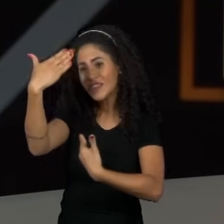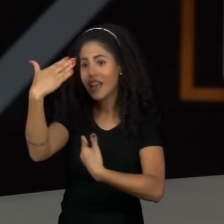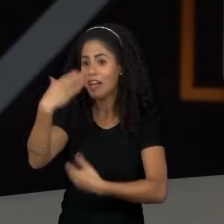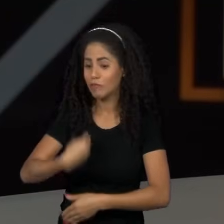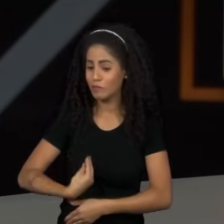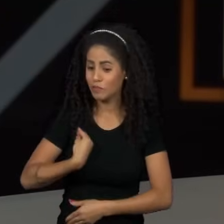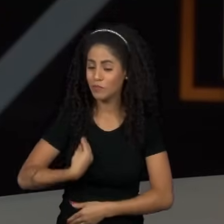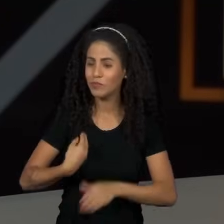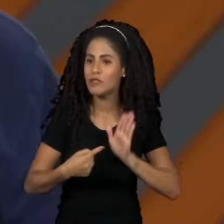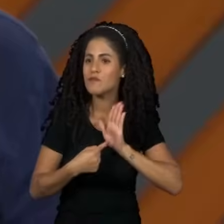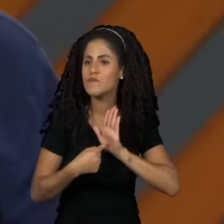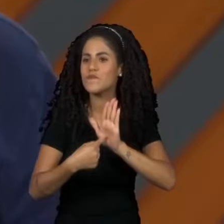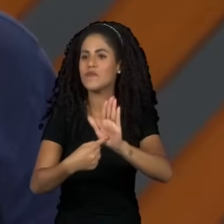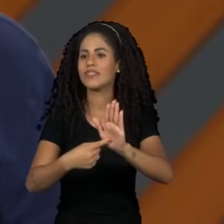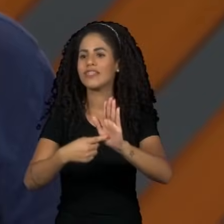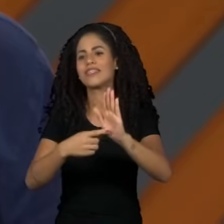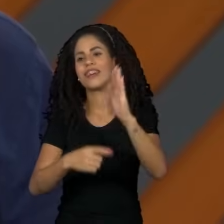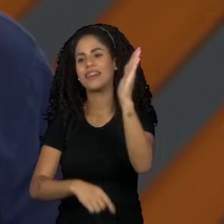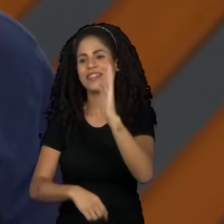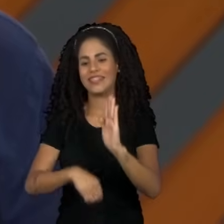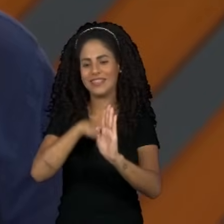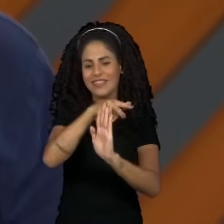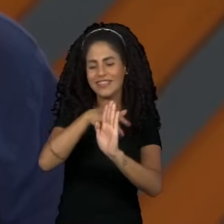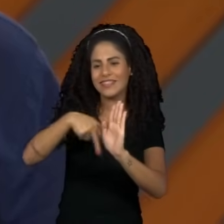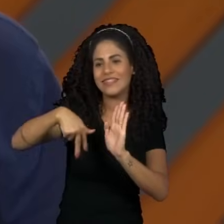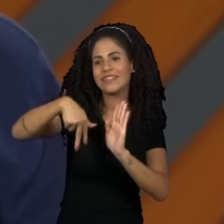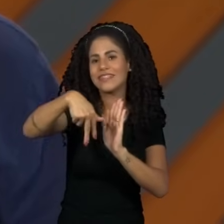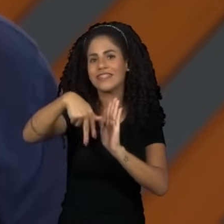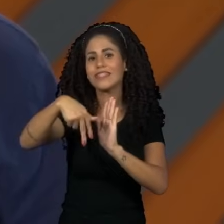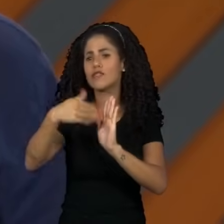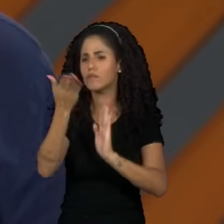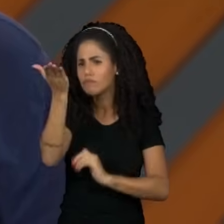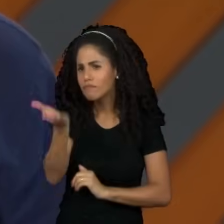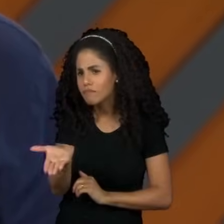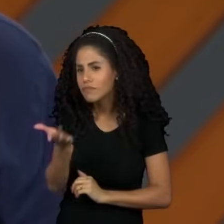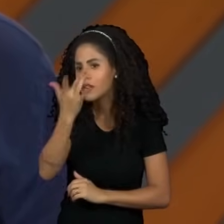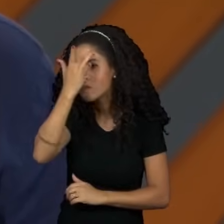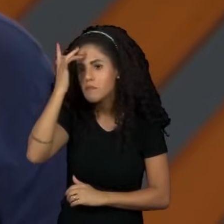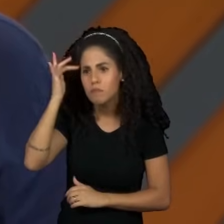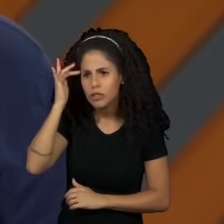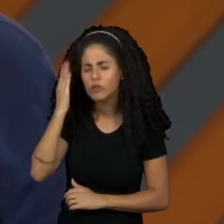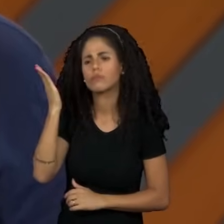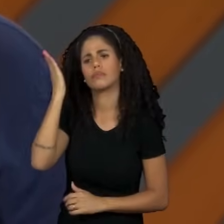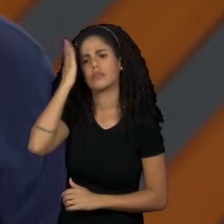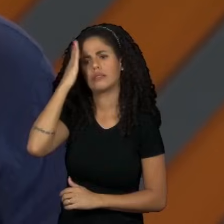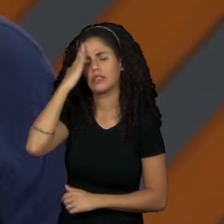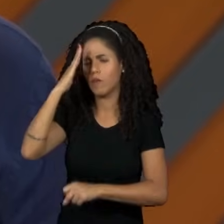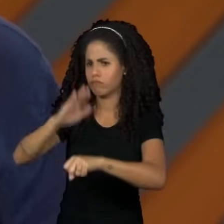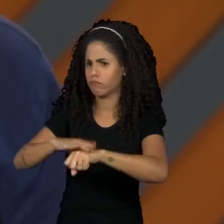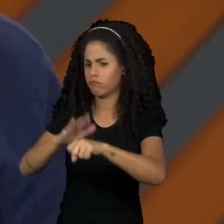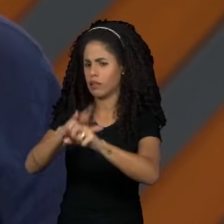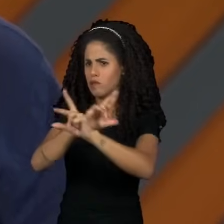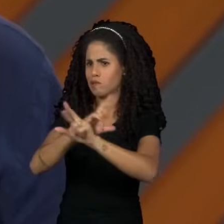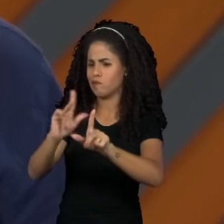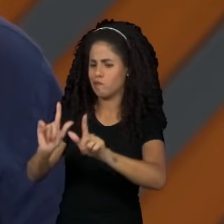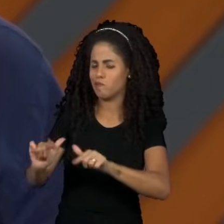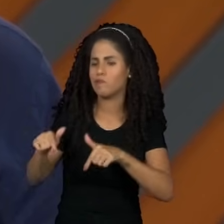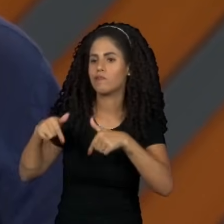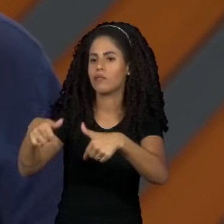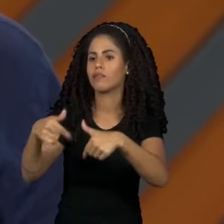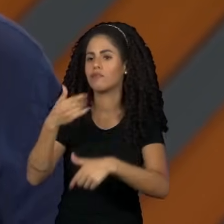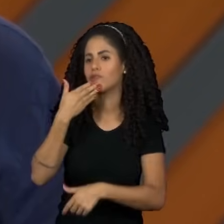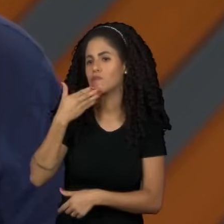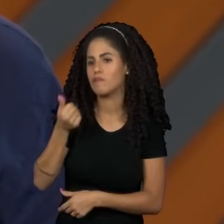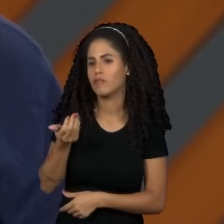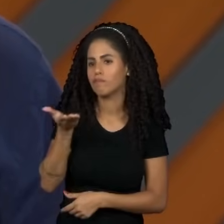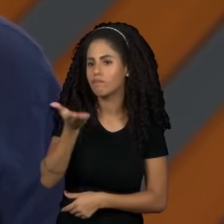a sua cara ao Brasil. Uma pessoa que realmente faz diferente, faz melhor,